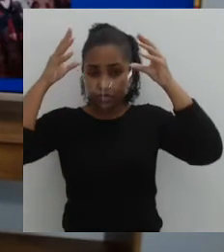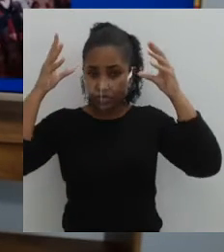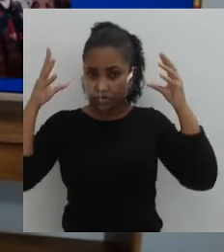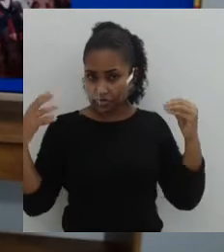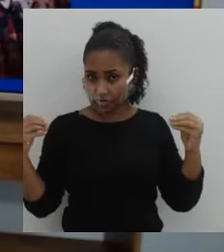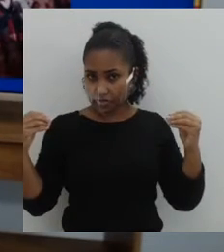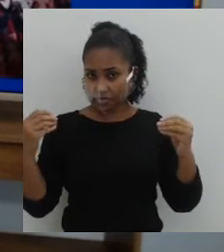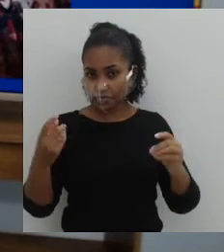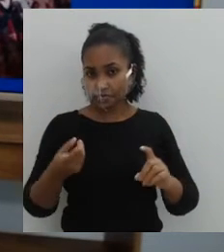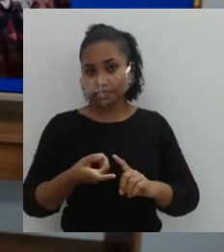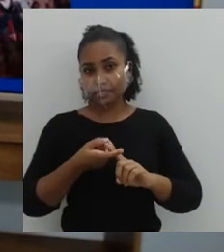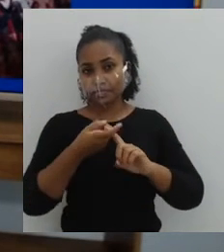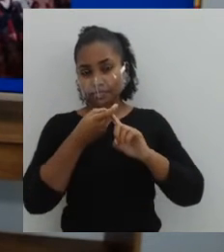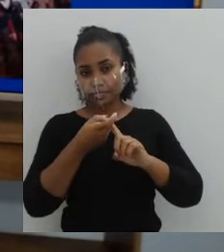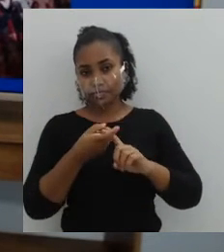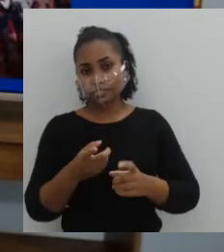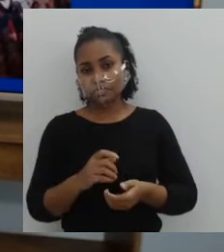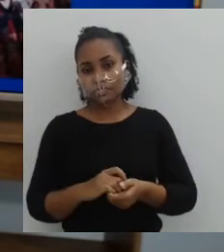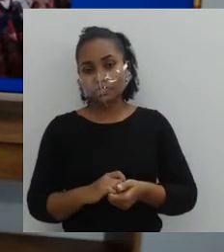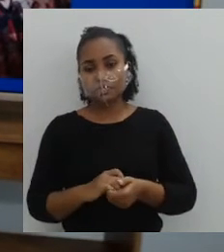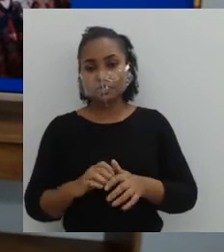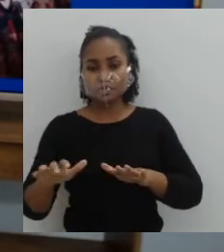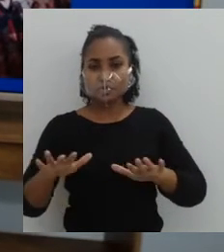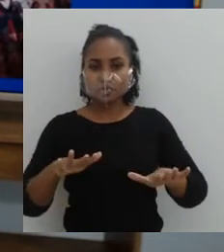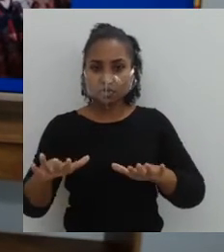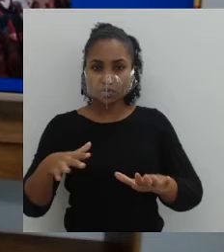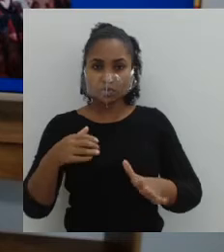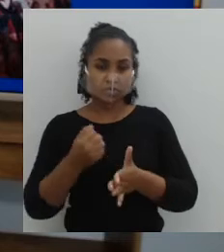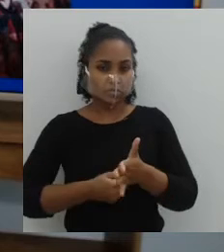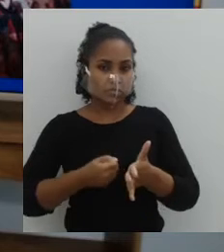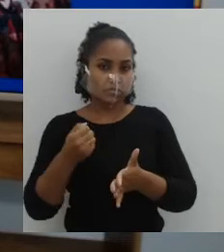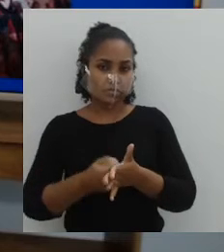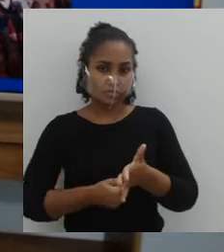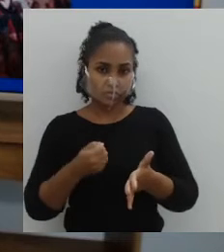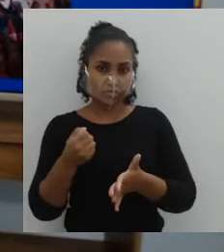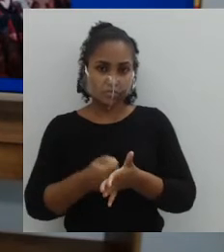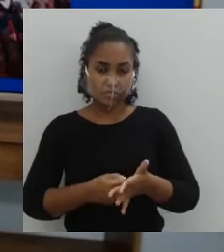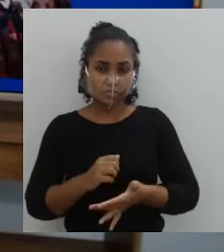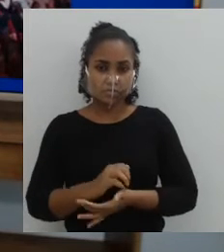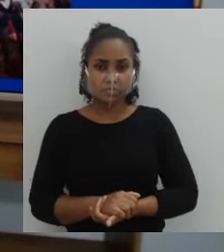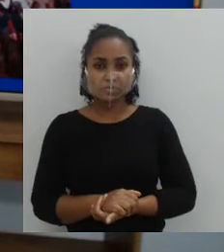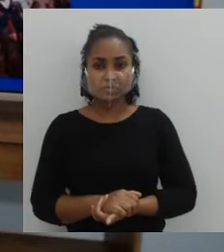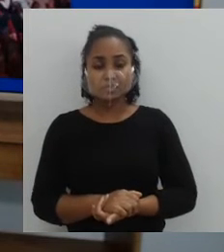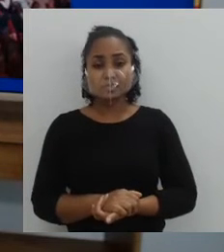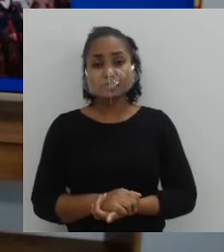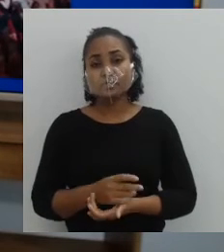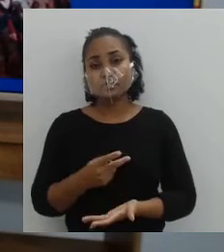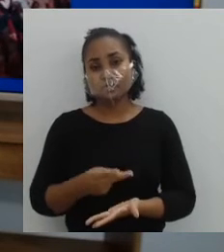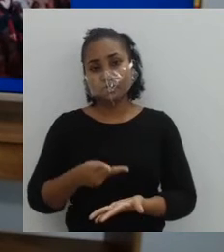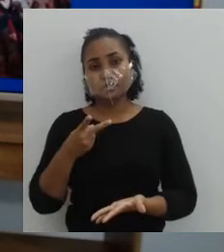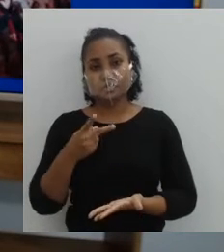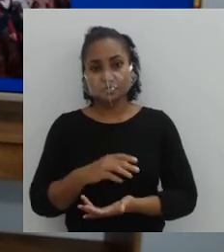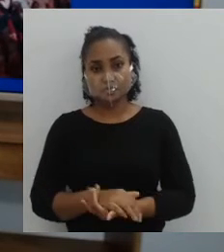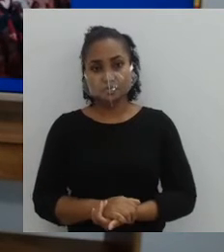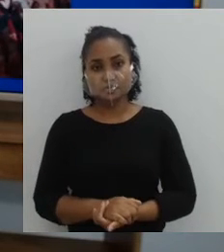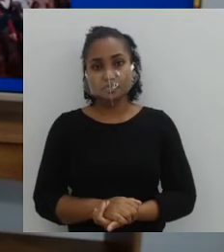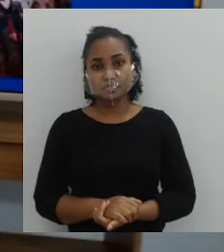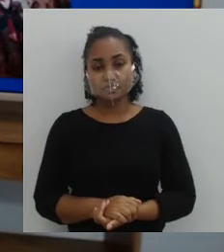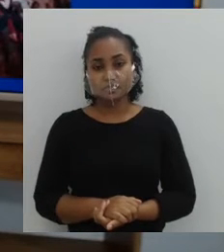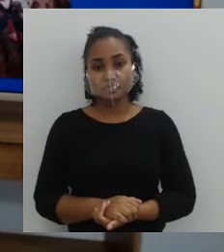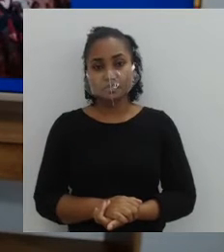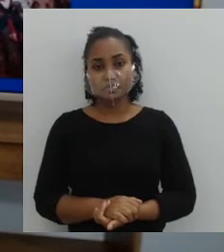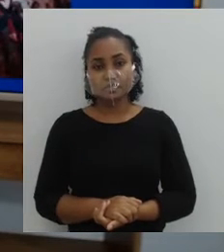torna independente, certo? Faz um movimento, né, lá do século XVI, XVII, e a Holanda se torna independente da Espanha.